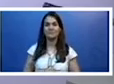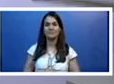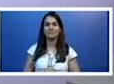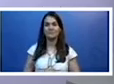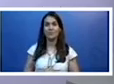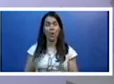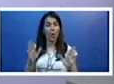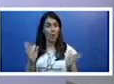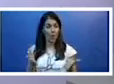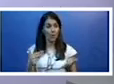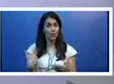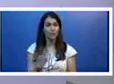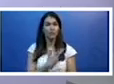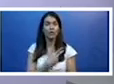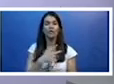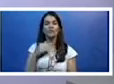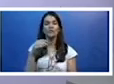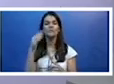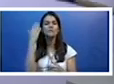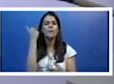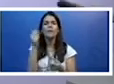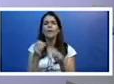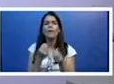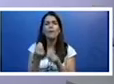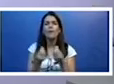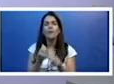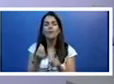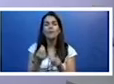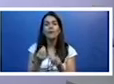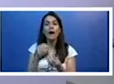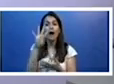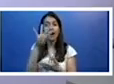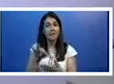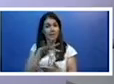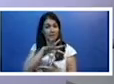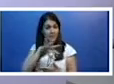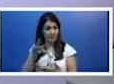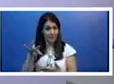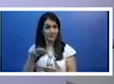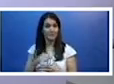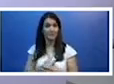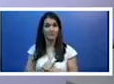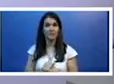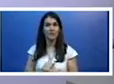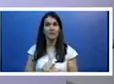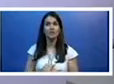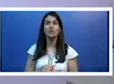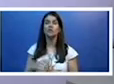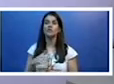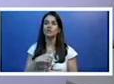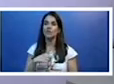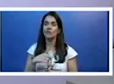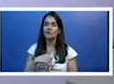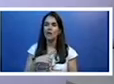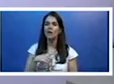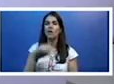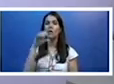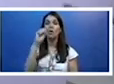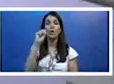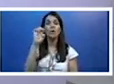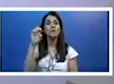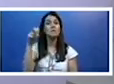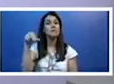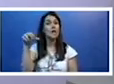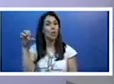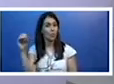Hoje nós vamos aprender a tabela de razões trigonométricas. Ou seja, tem os valores do seno, cosseno e tangente